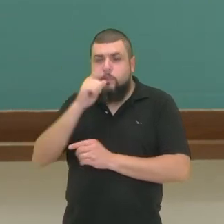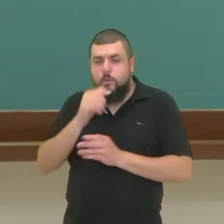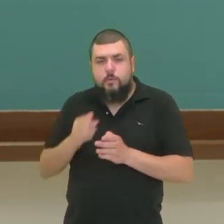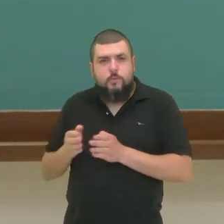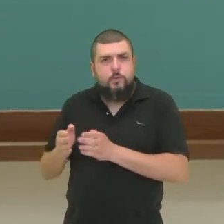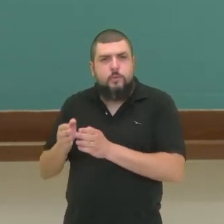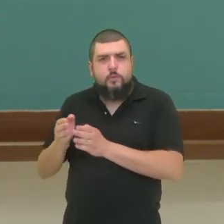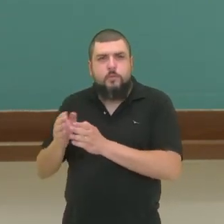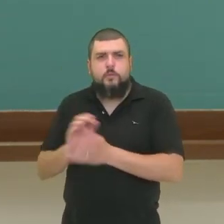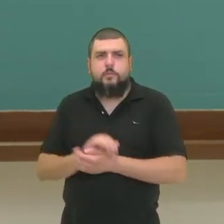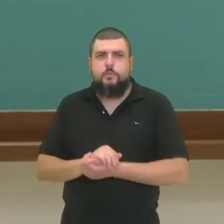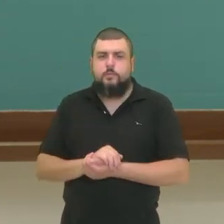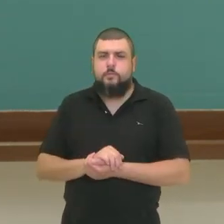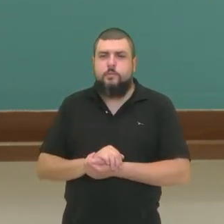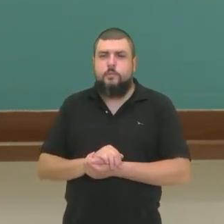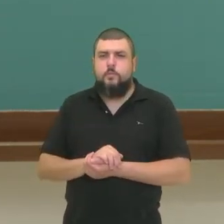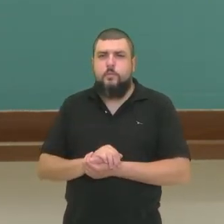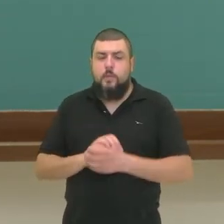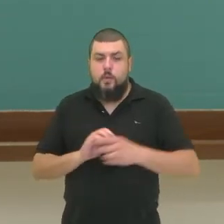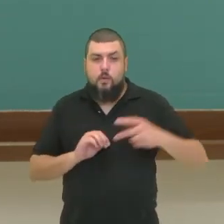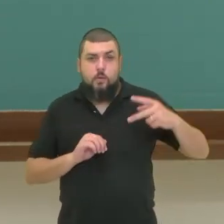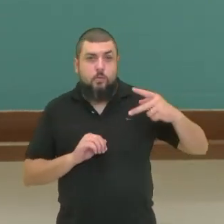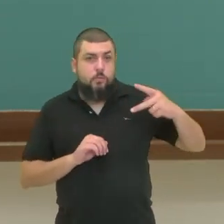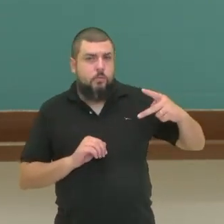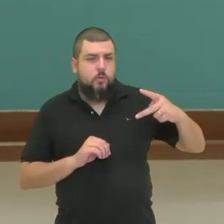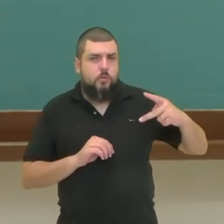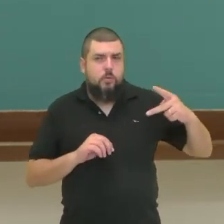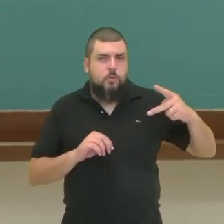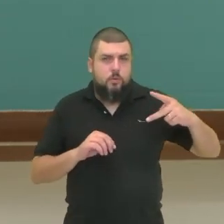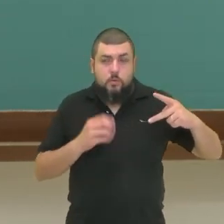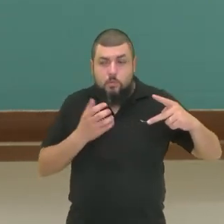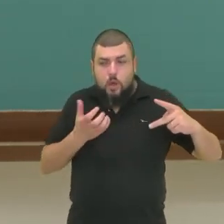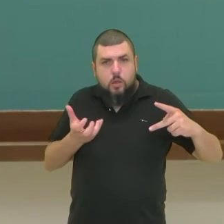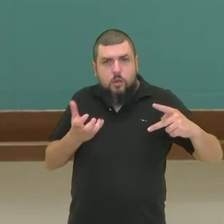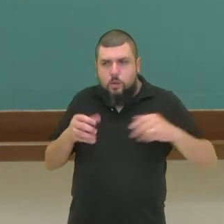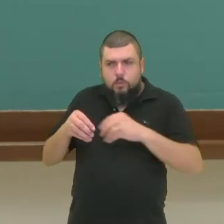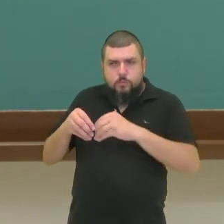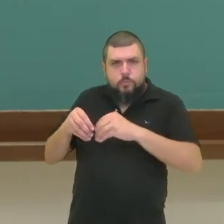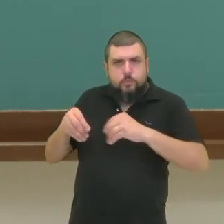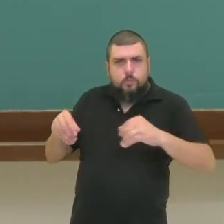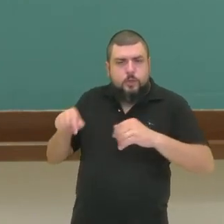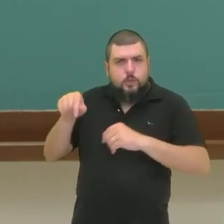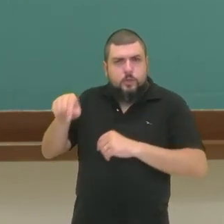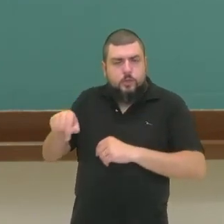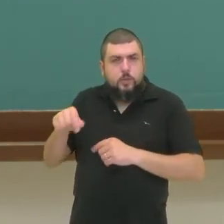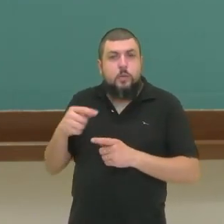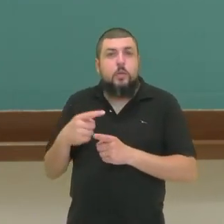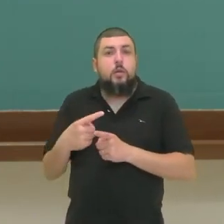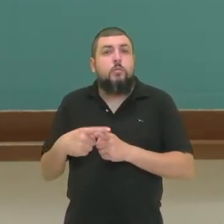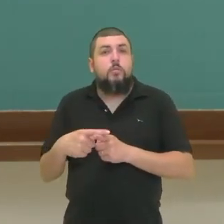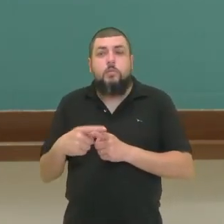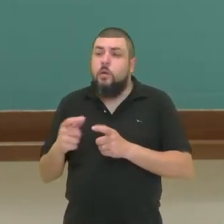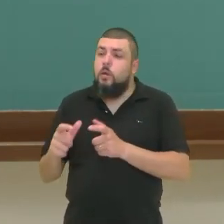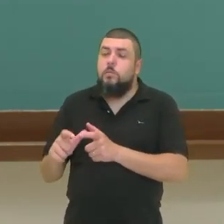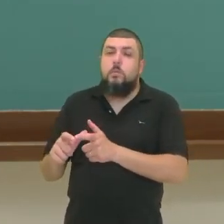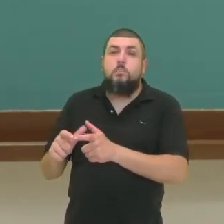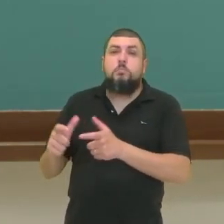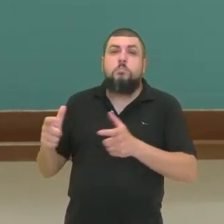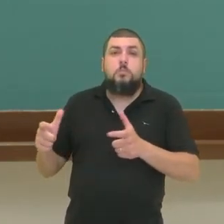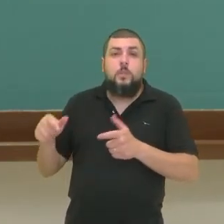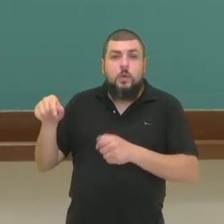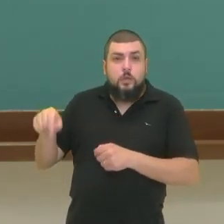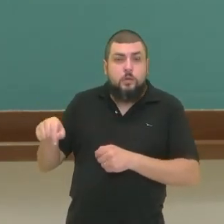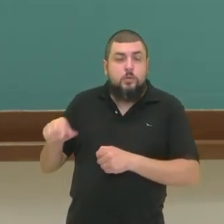O Paquistão reivindica todo esse território para eles, uma vez que a maior parte das pessoas que moram ali